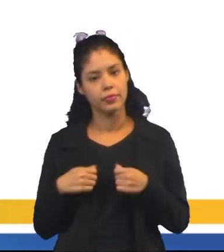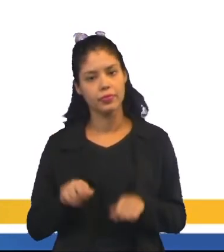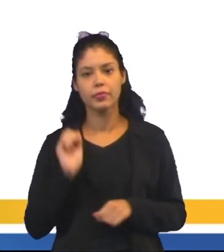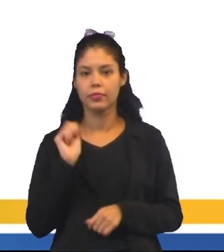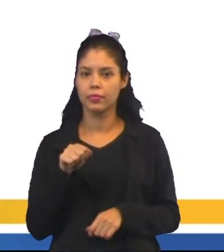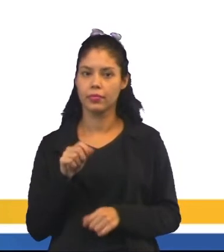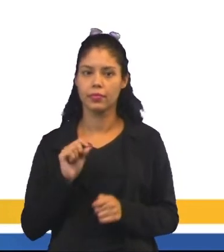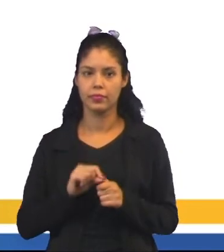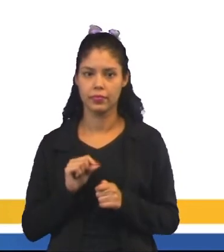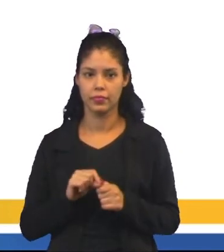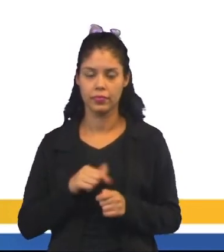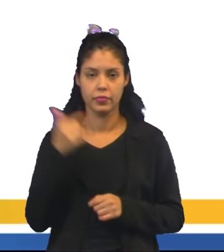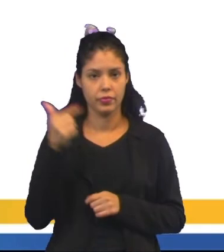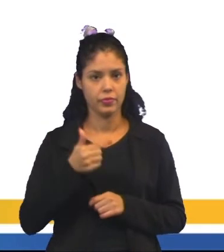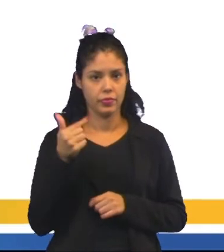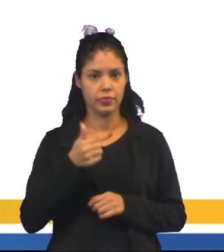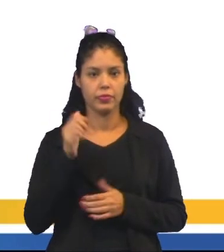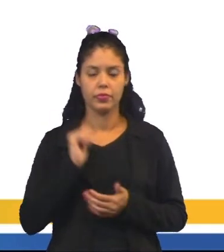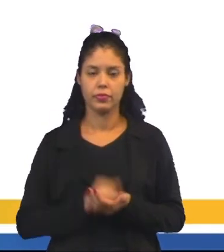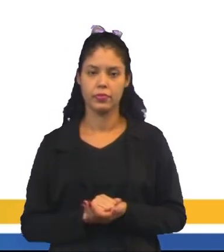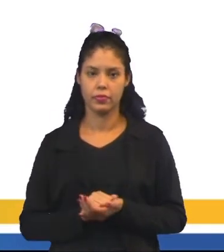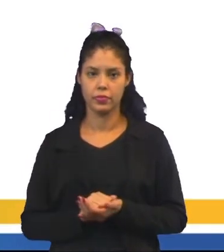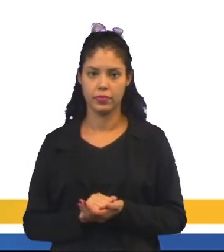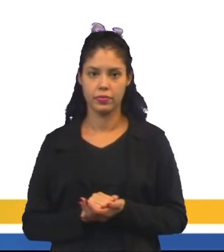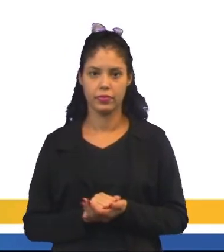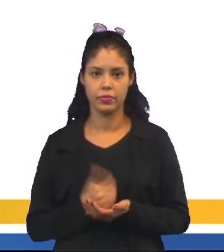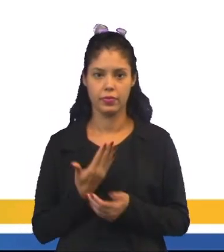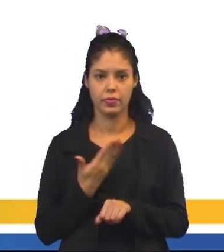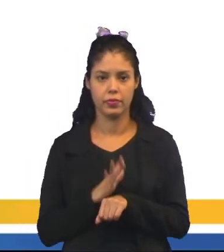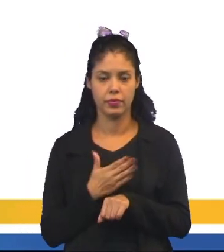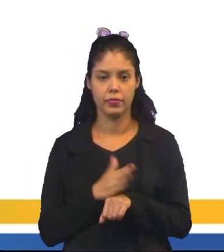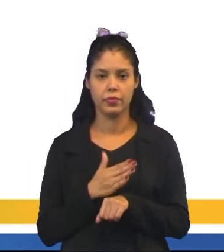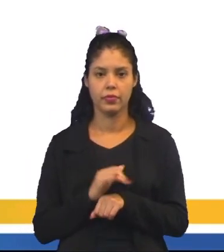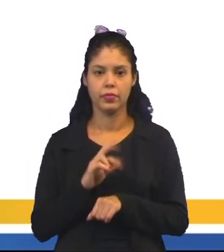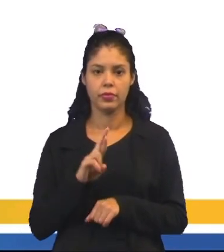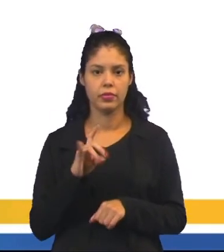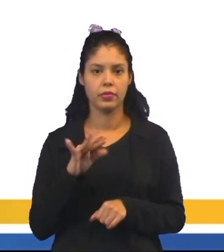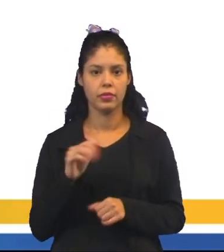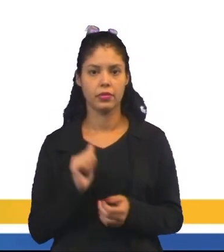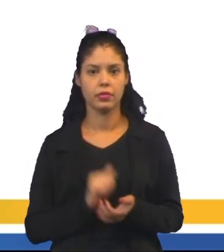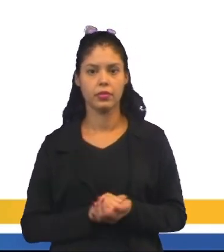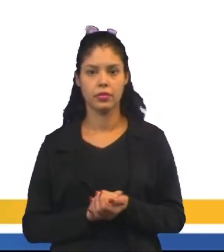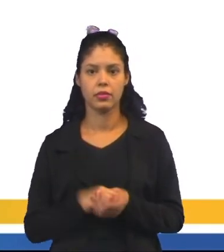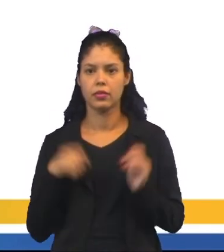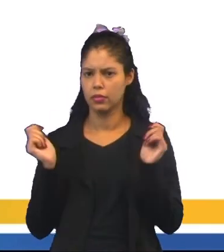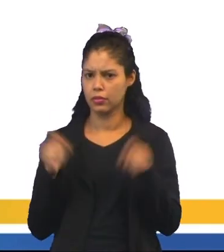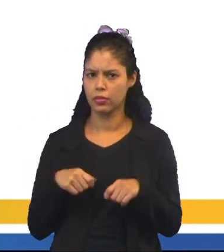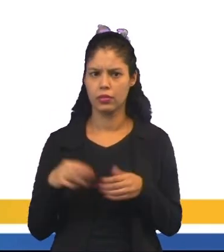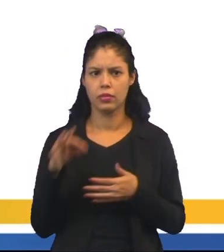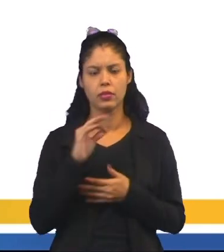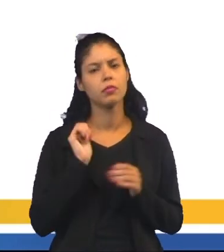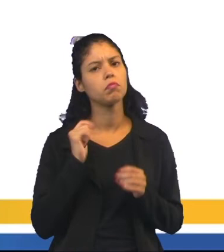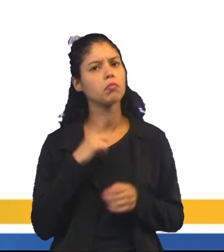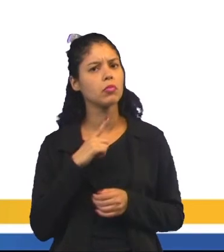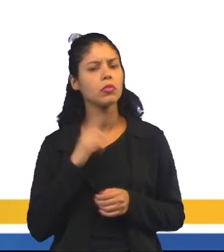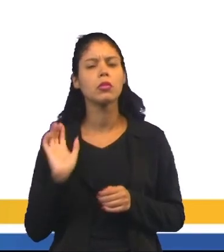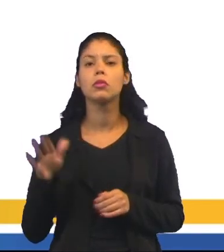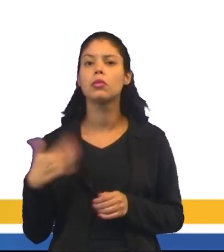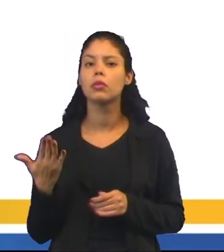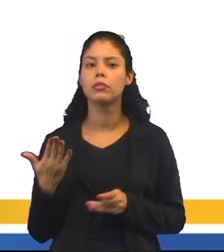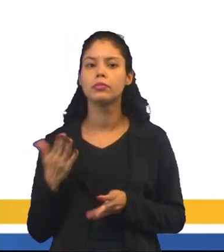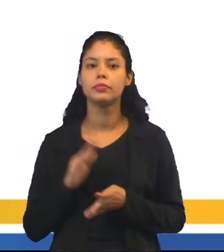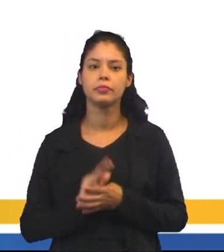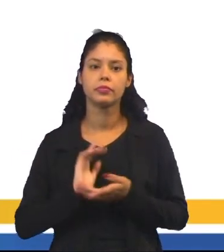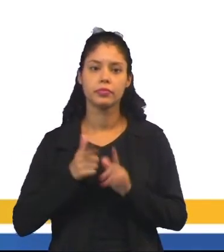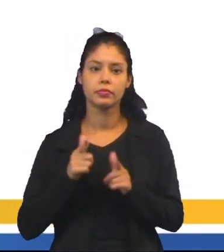fazer sim. Exercitando questão 2 sobre as práticas radicais e suas possibilidades, é possível afirmar